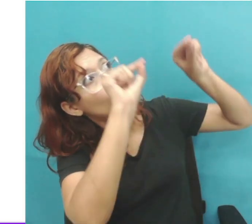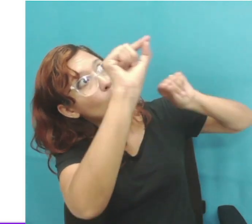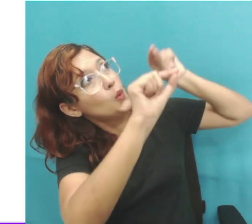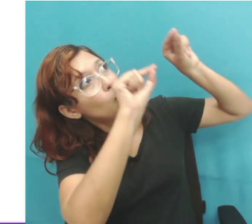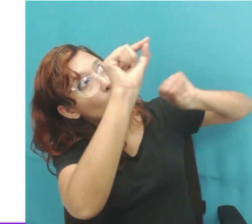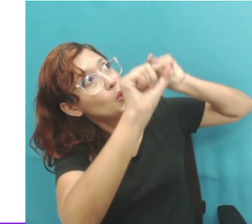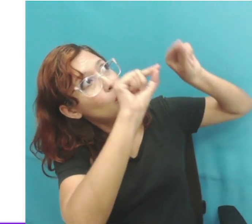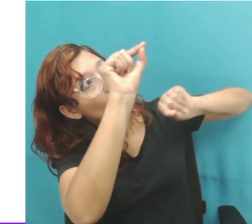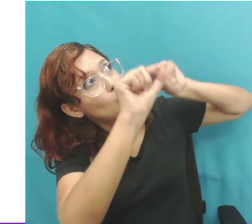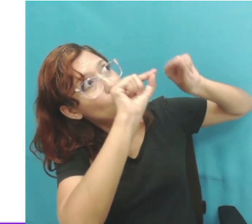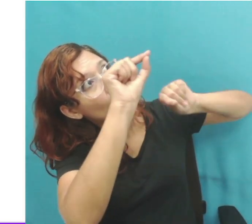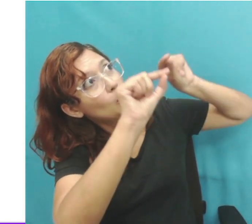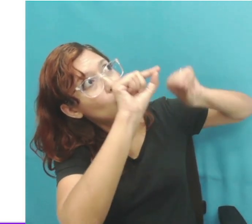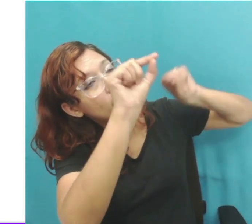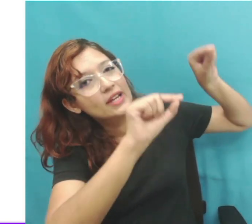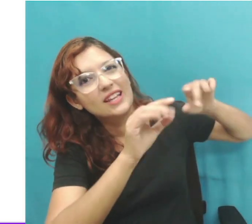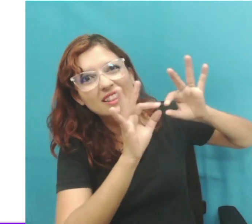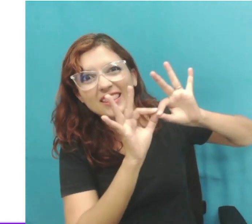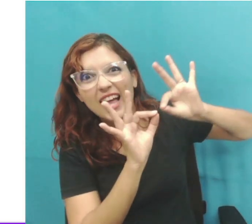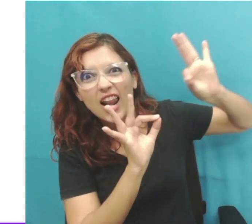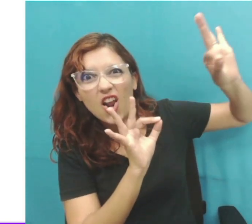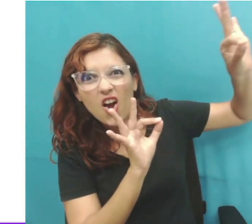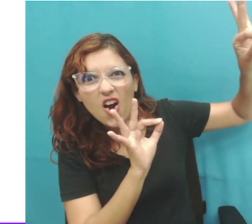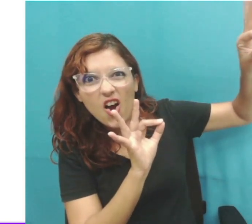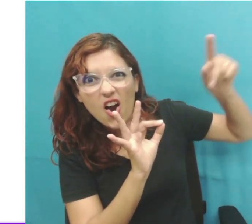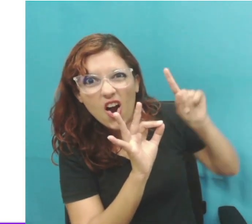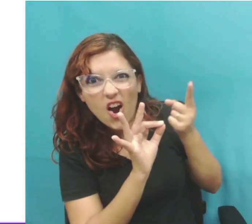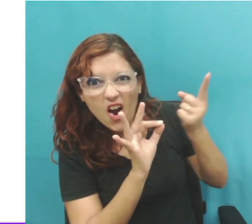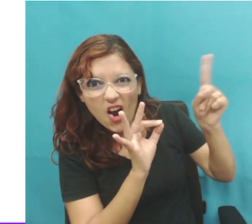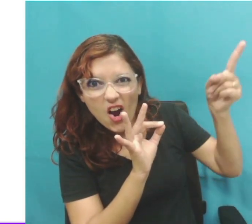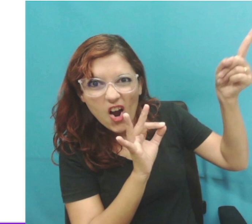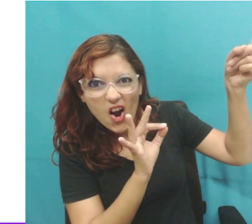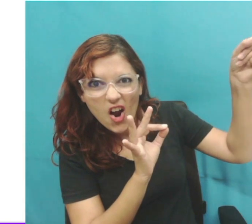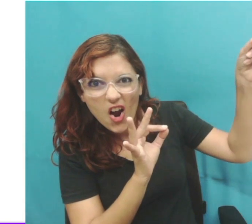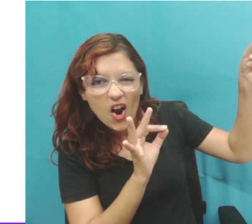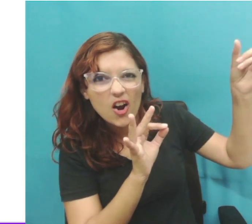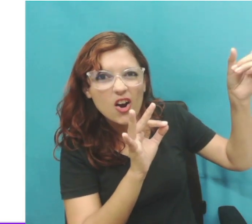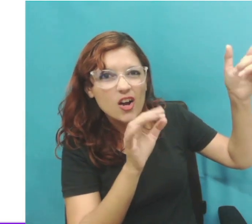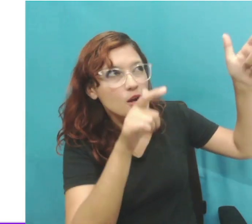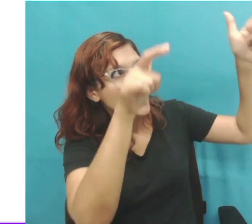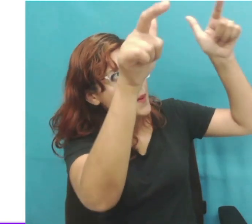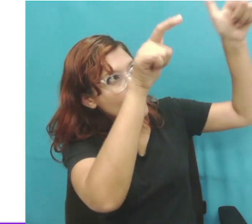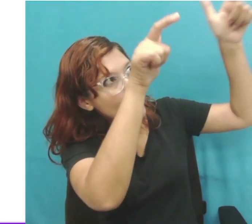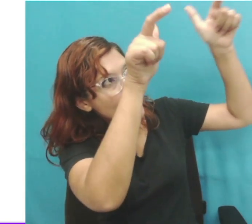olhando admirada. O que é aquilo? Está longe.